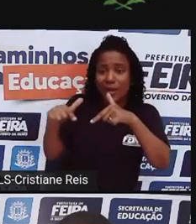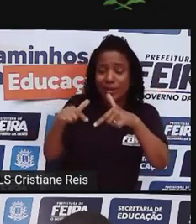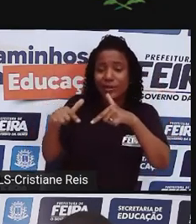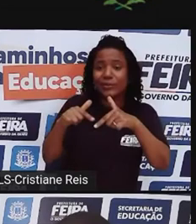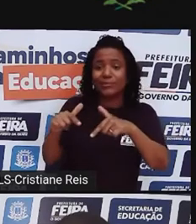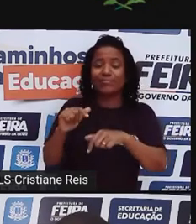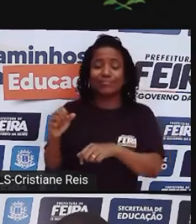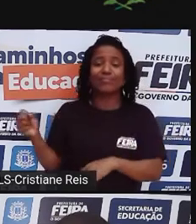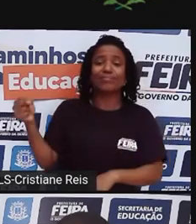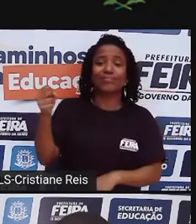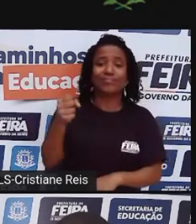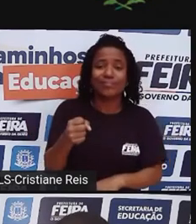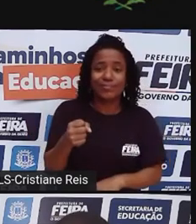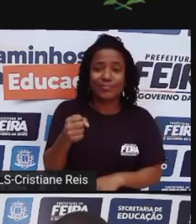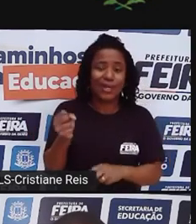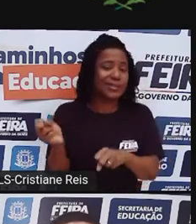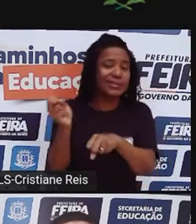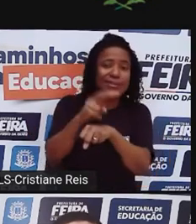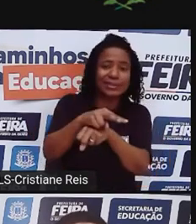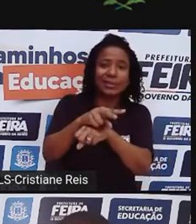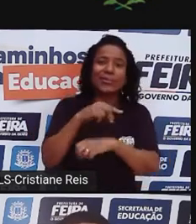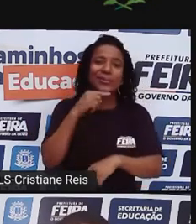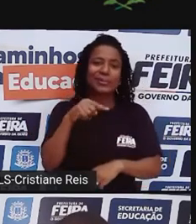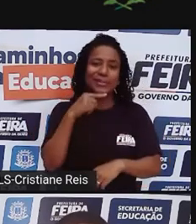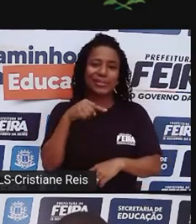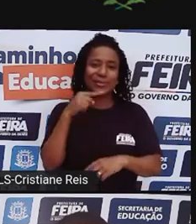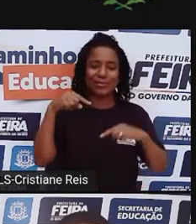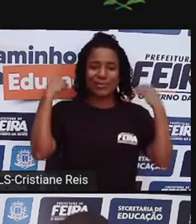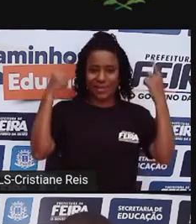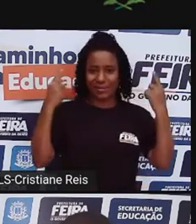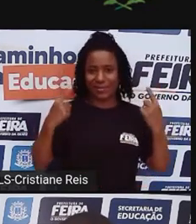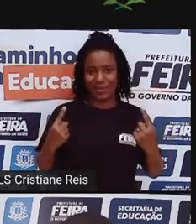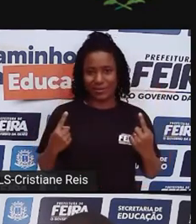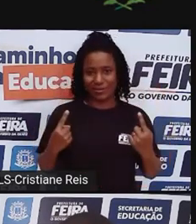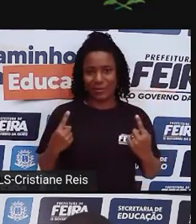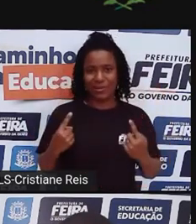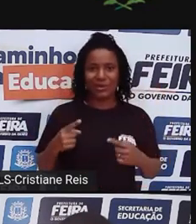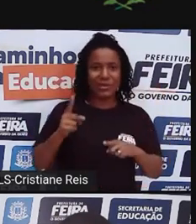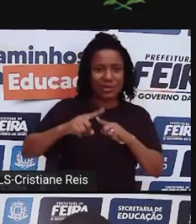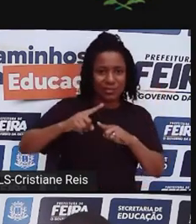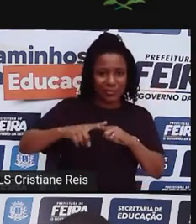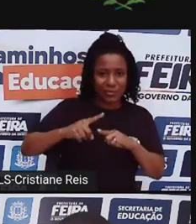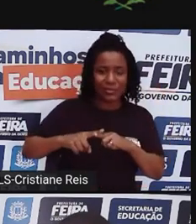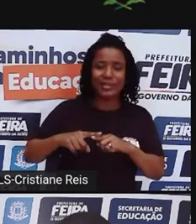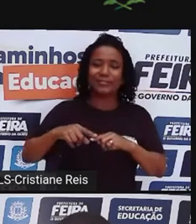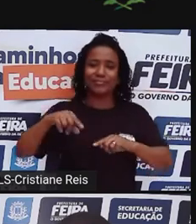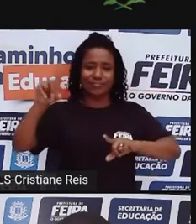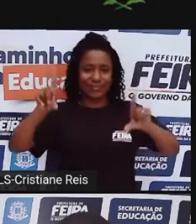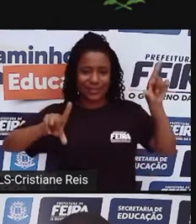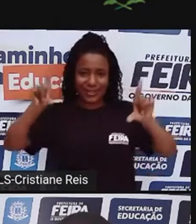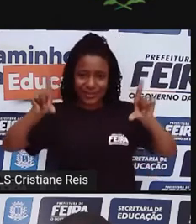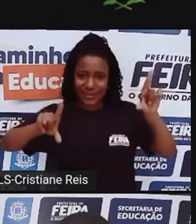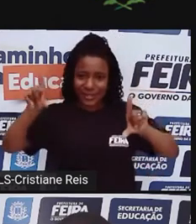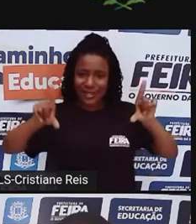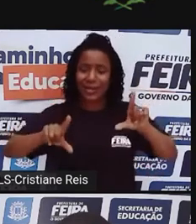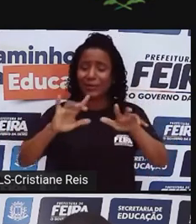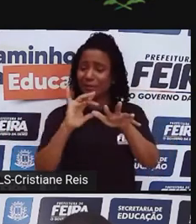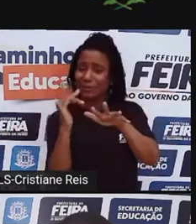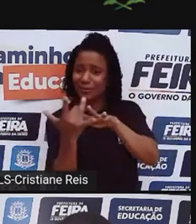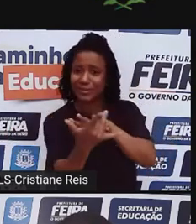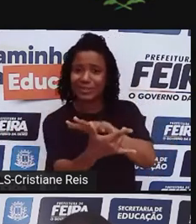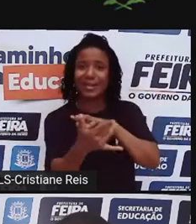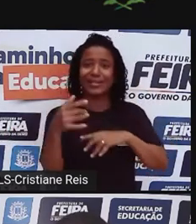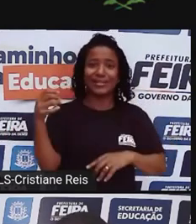Então, desde sempre foi imposto no, nas televisões, na mídia social, nas